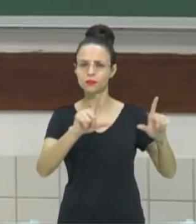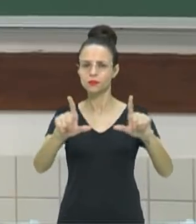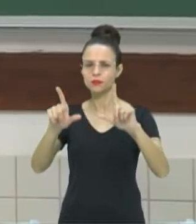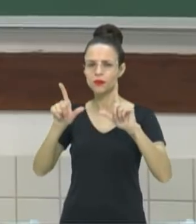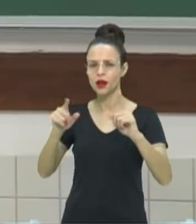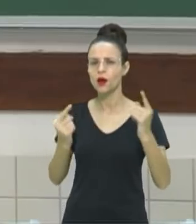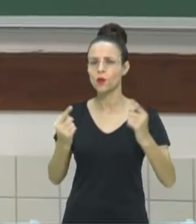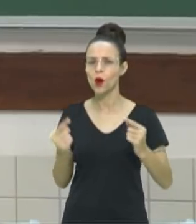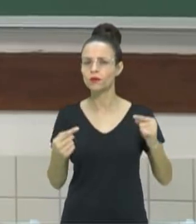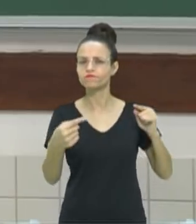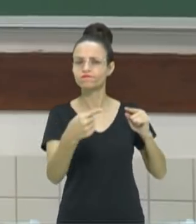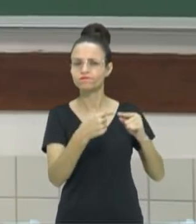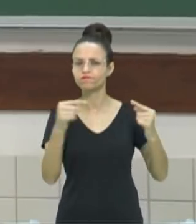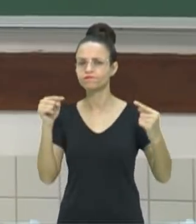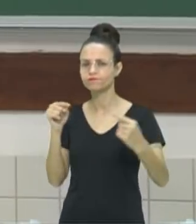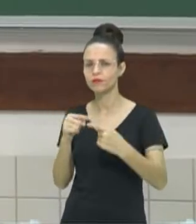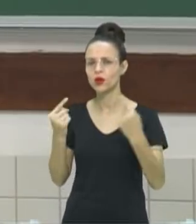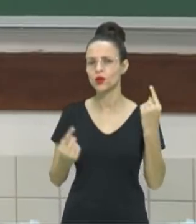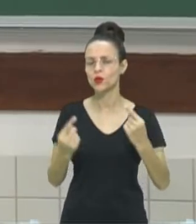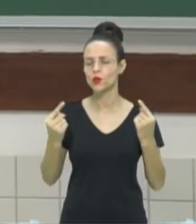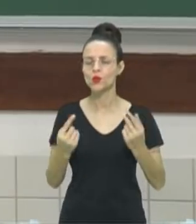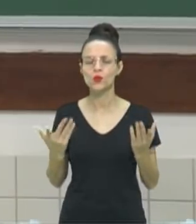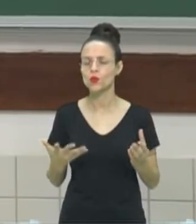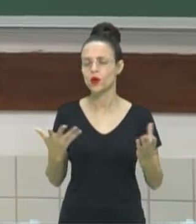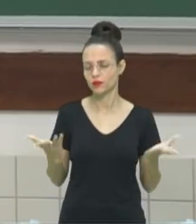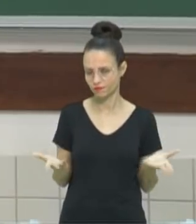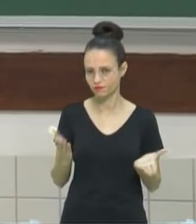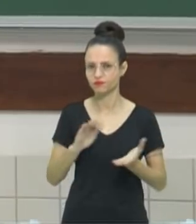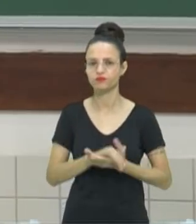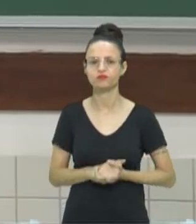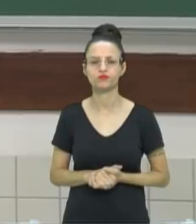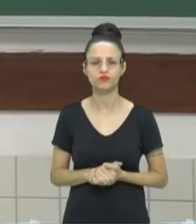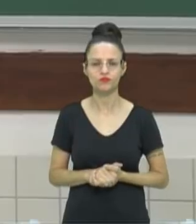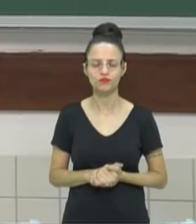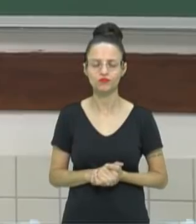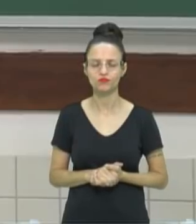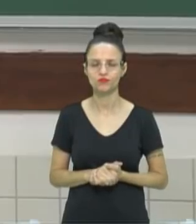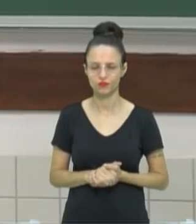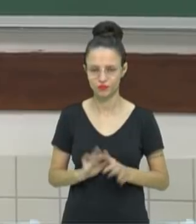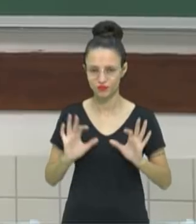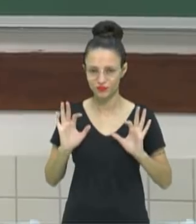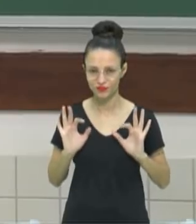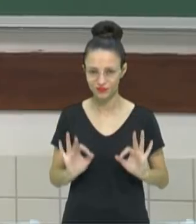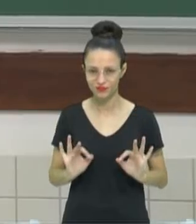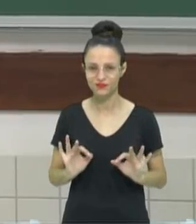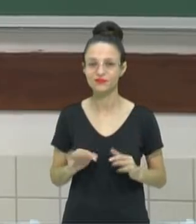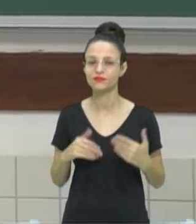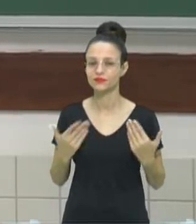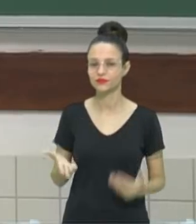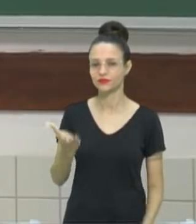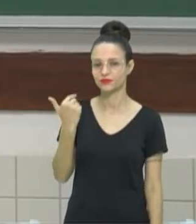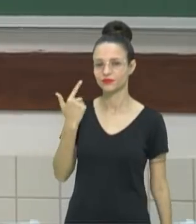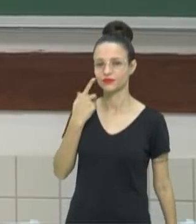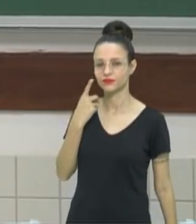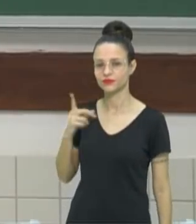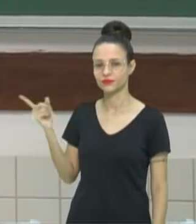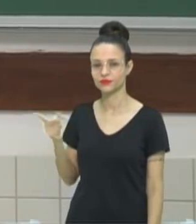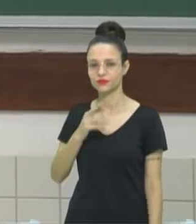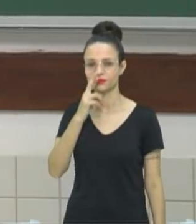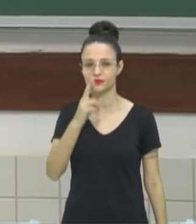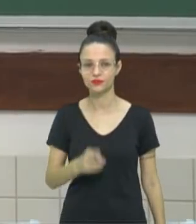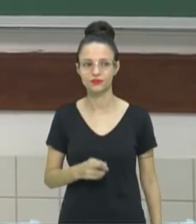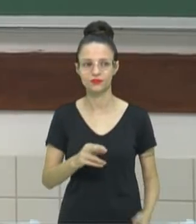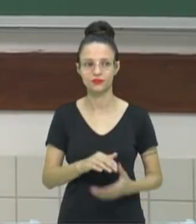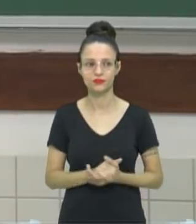ali se você sabe qual se trata de uma, qual se trata da outra, certo? Então vamos lá para a nossa